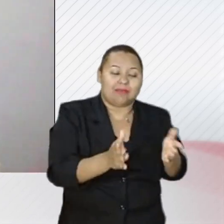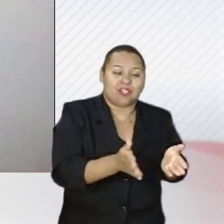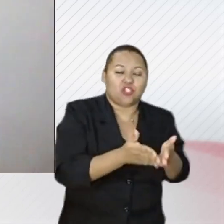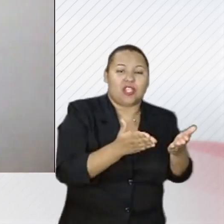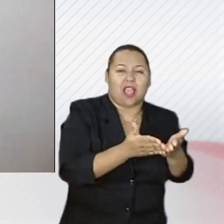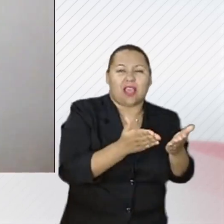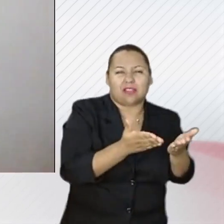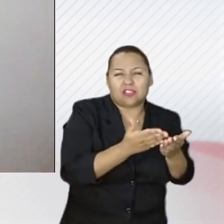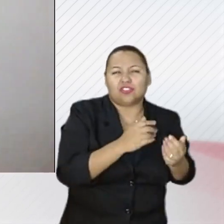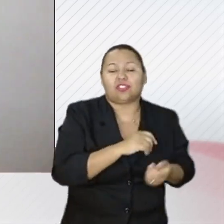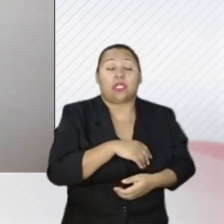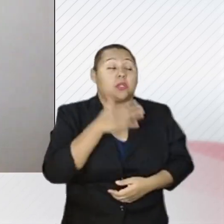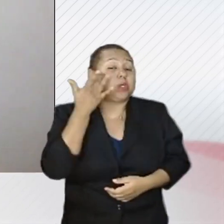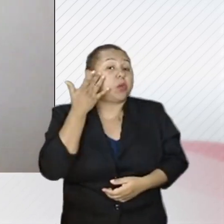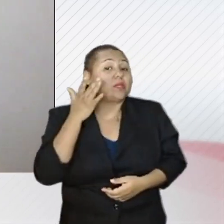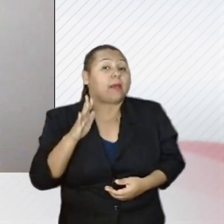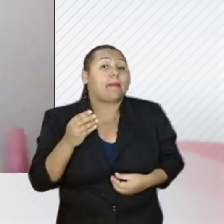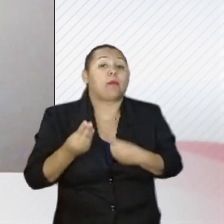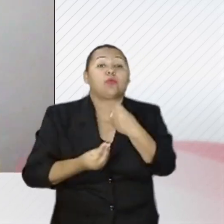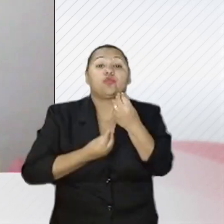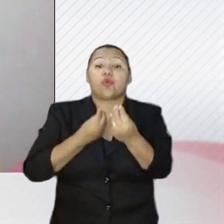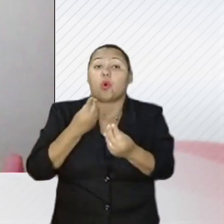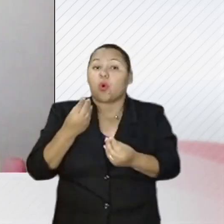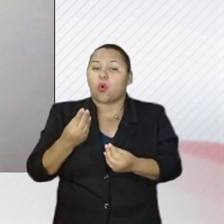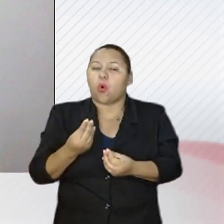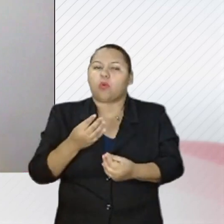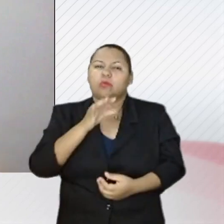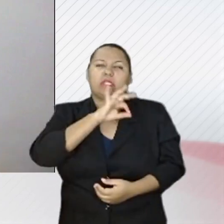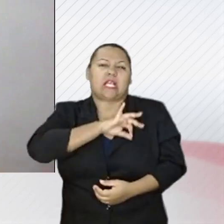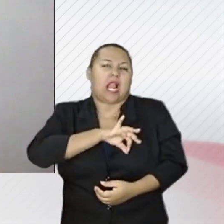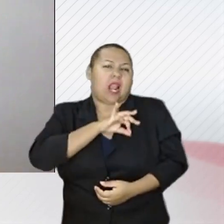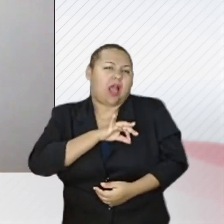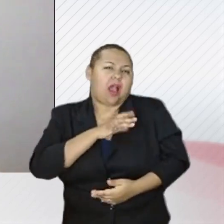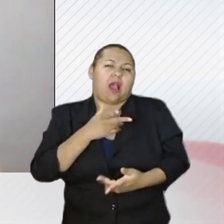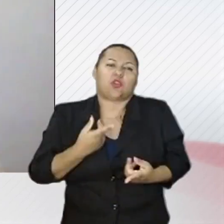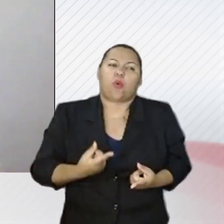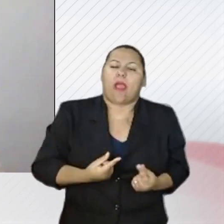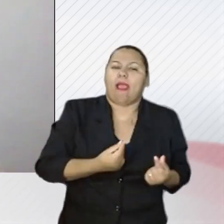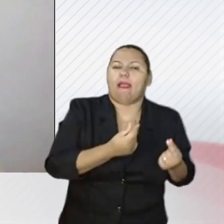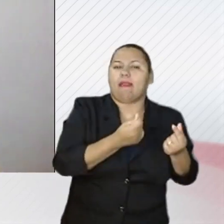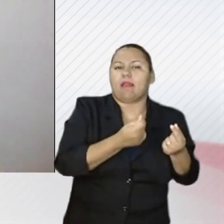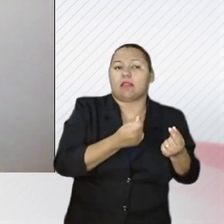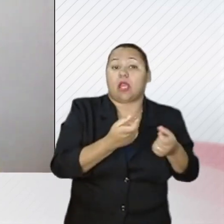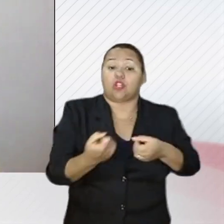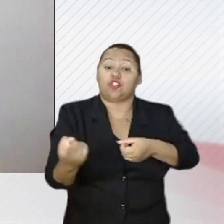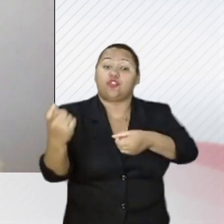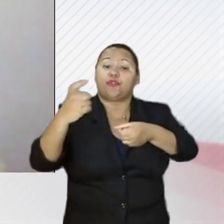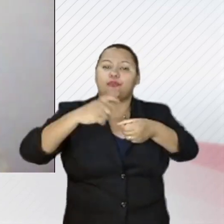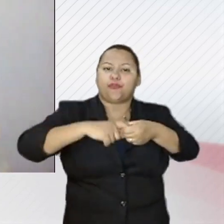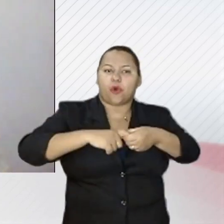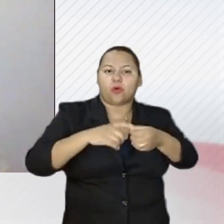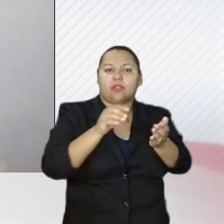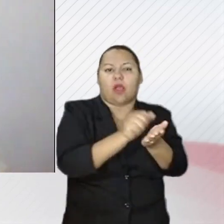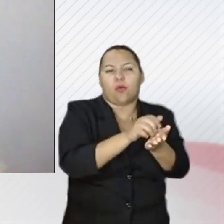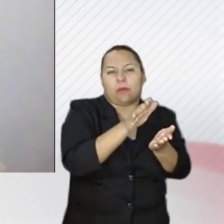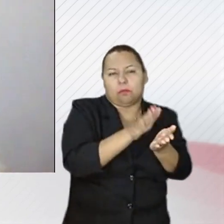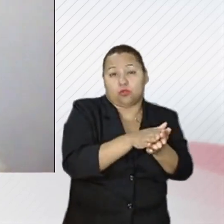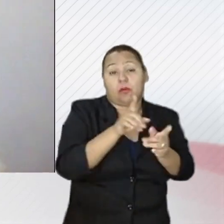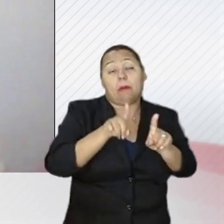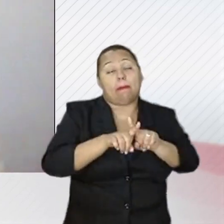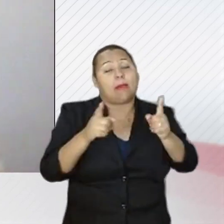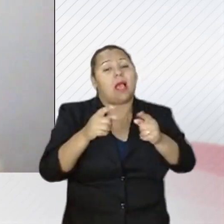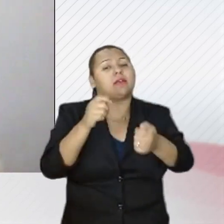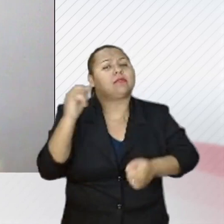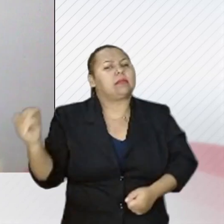recorte, né, de salário, de renda para essa devolução do imposto, mas é um debate importante também que